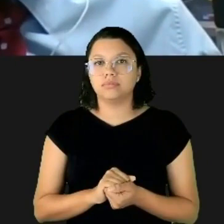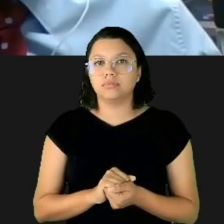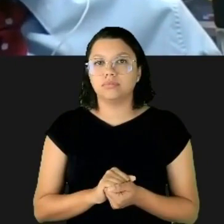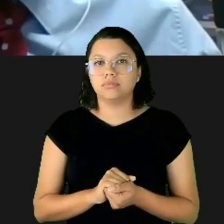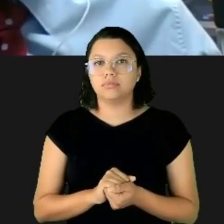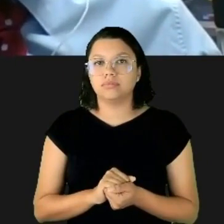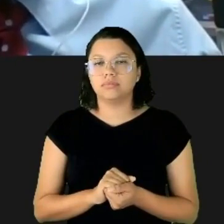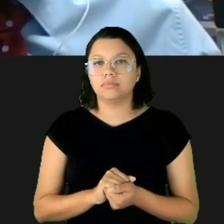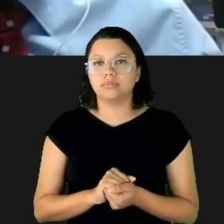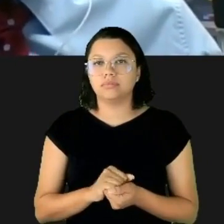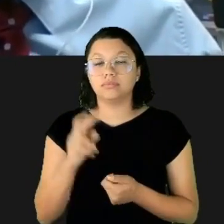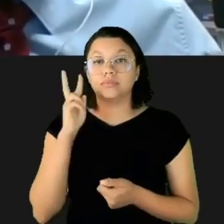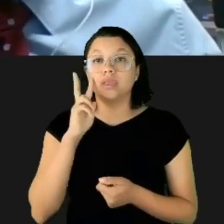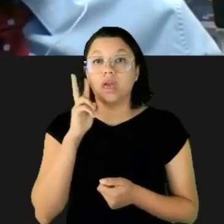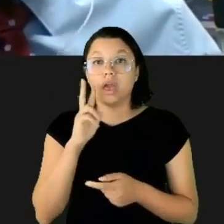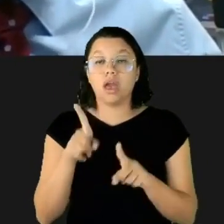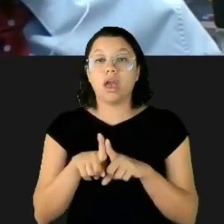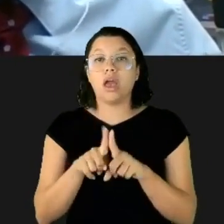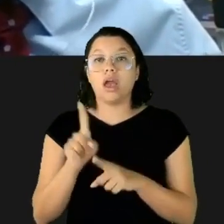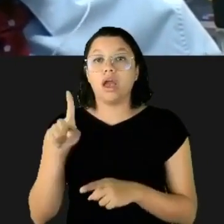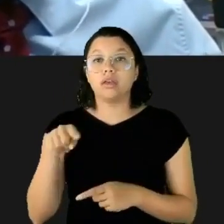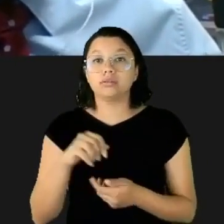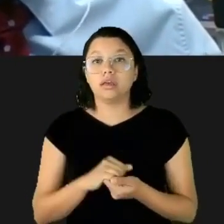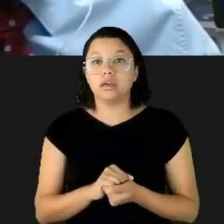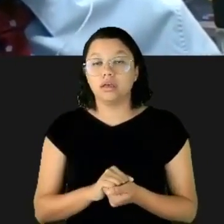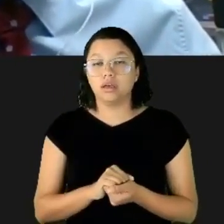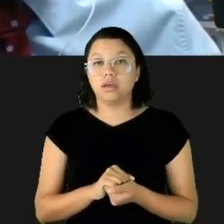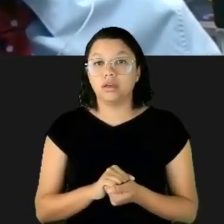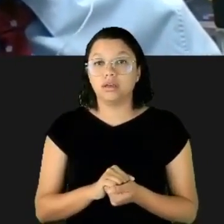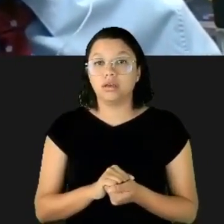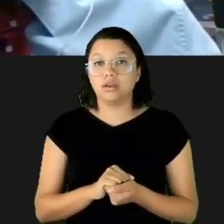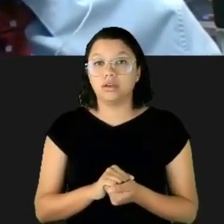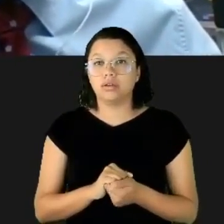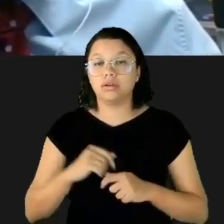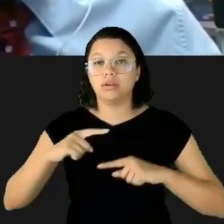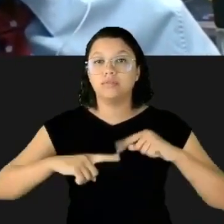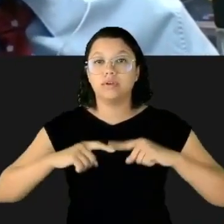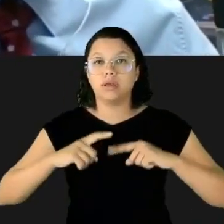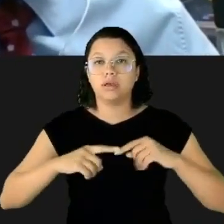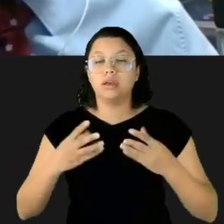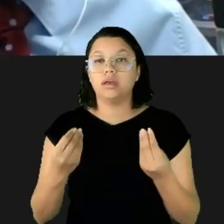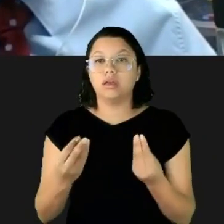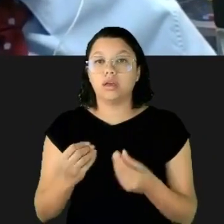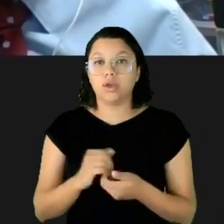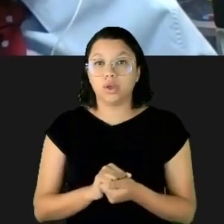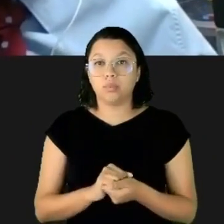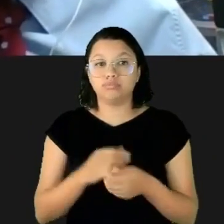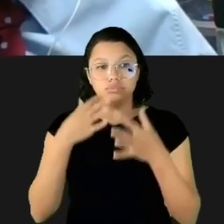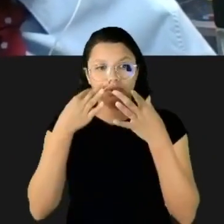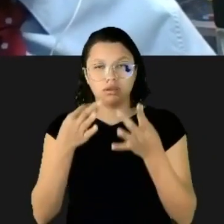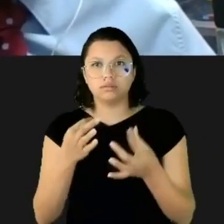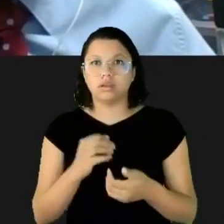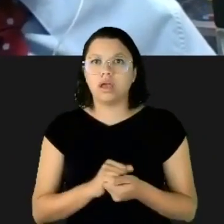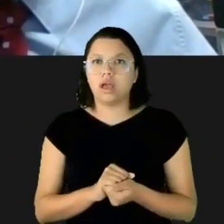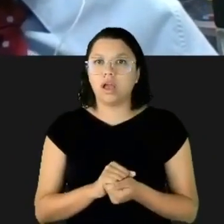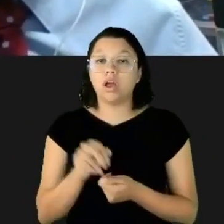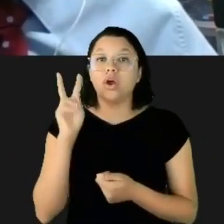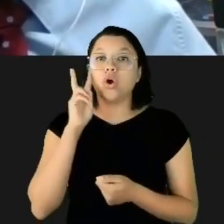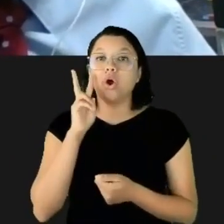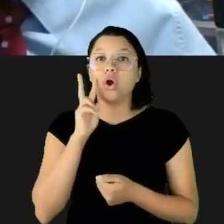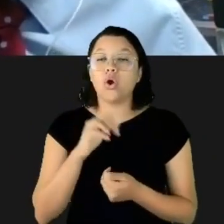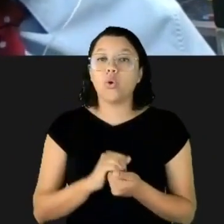os lembretes também são uma ferramenta muito interessante